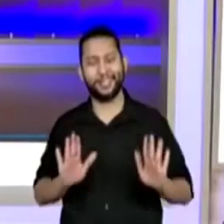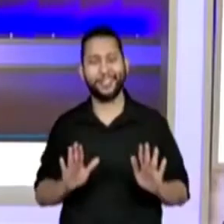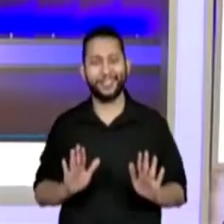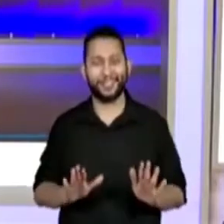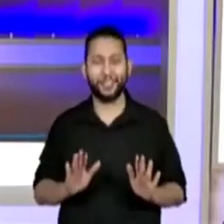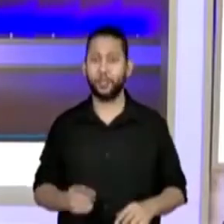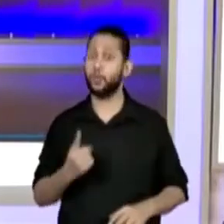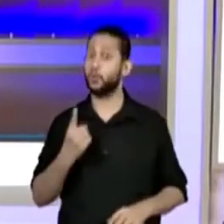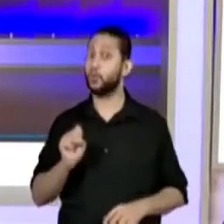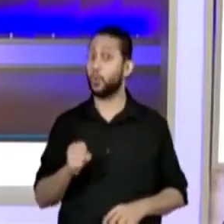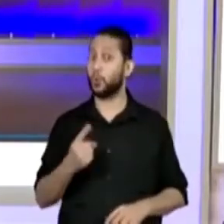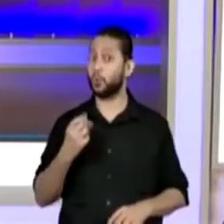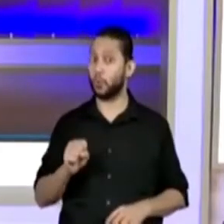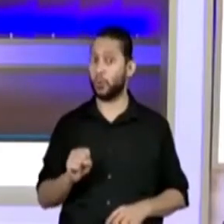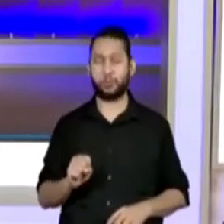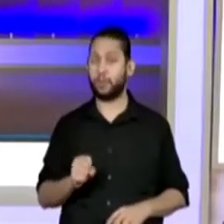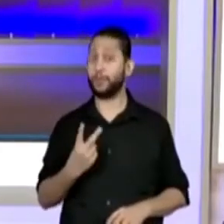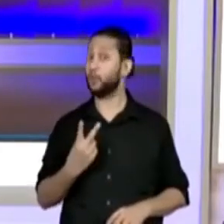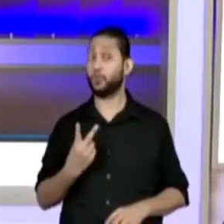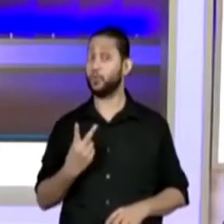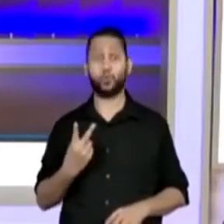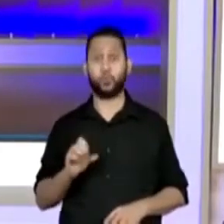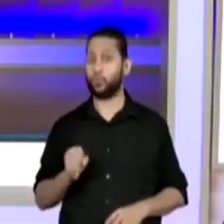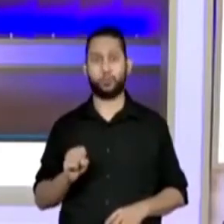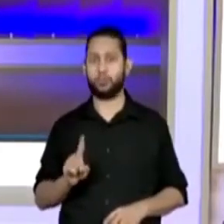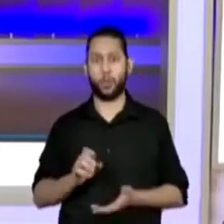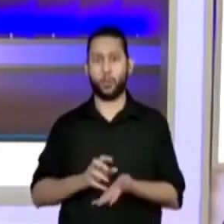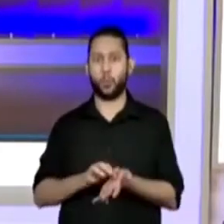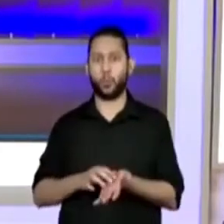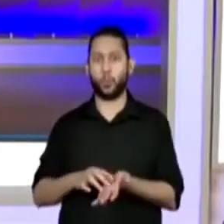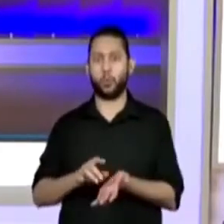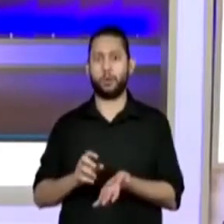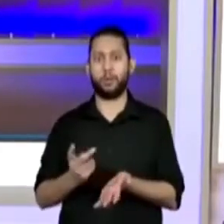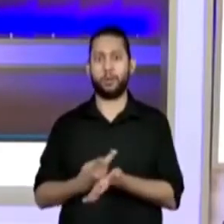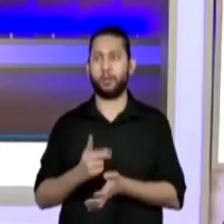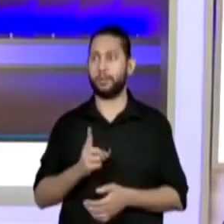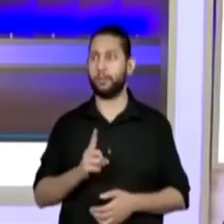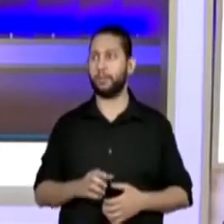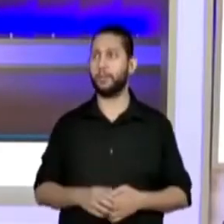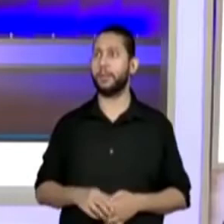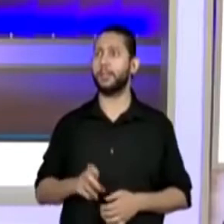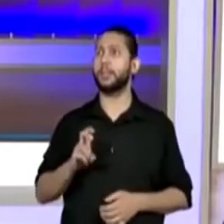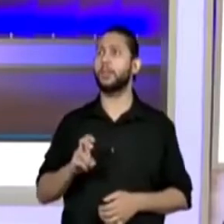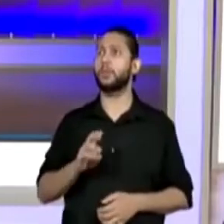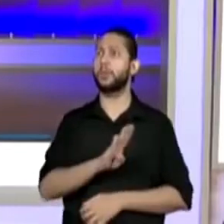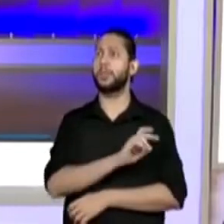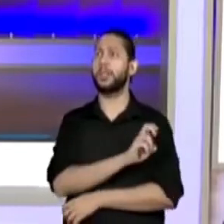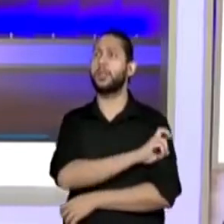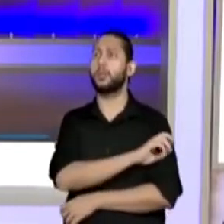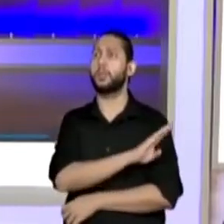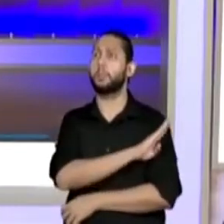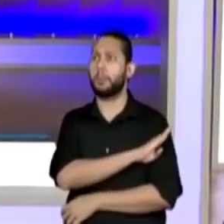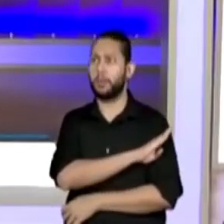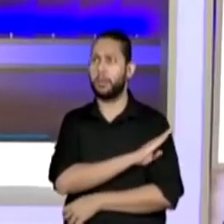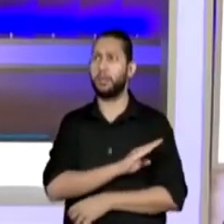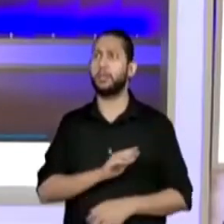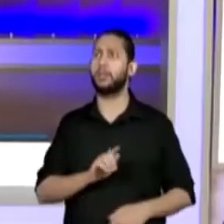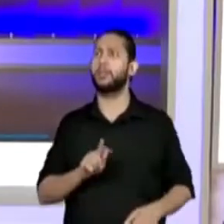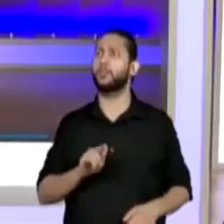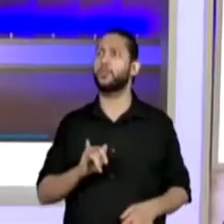são 18 cartas não são 28 grana digitação aí quinto ano B Escola Estadual Professora Guiomar Dias da Silva participa